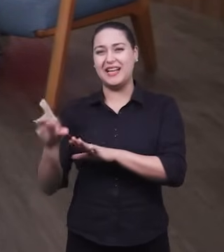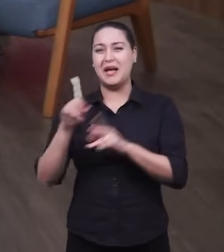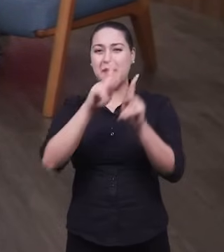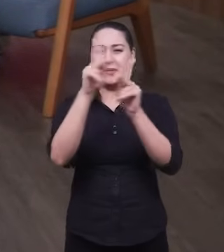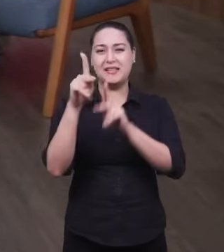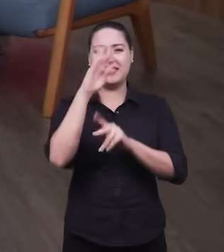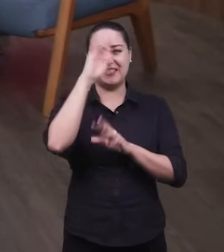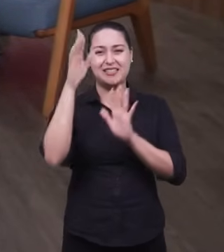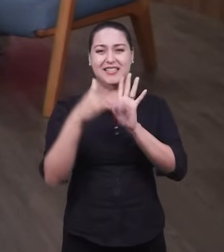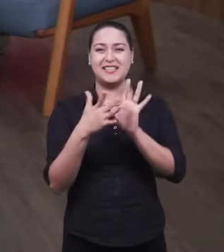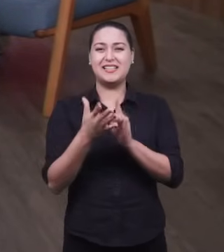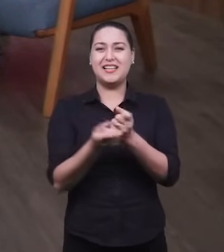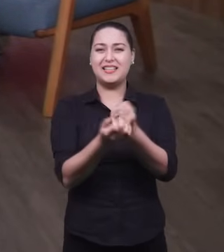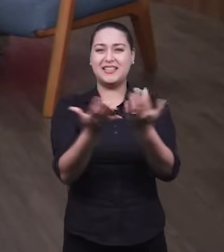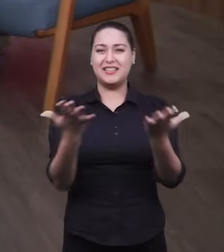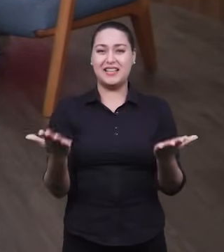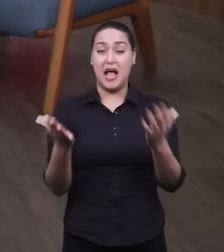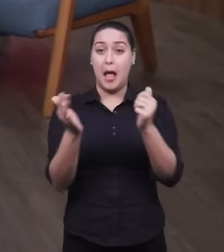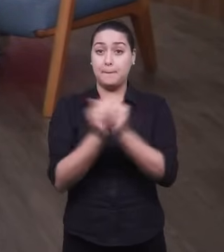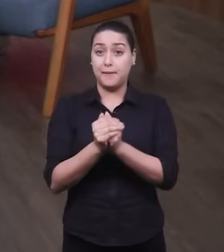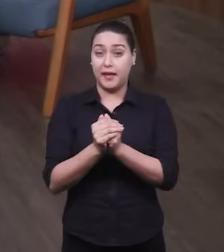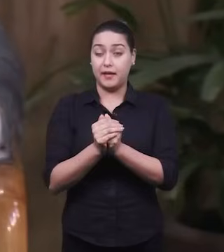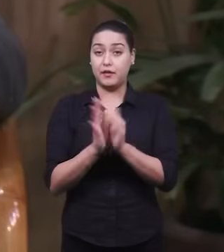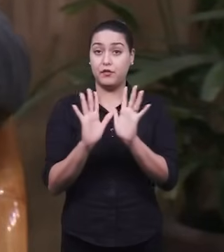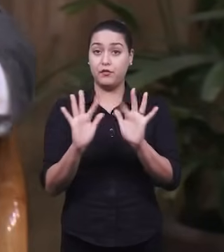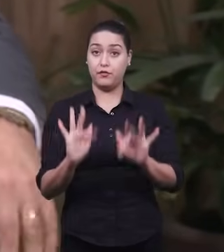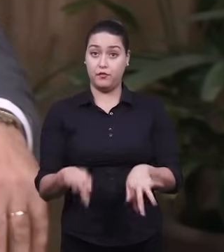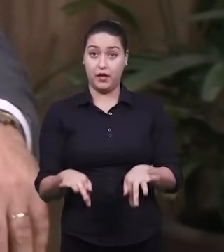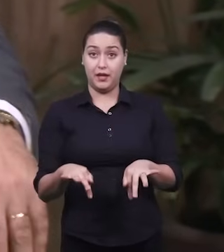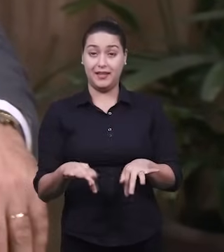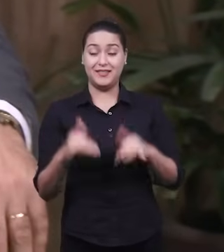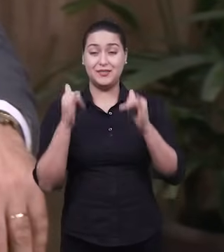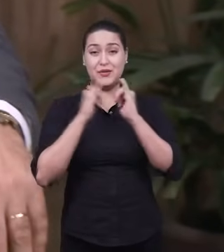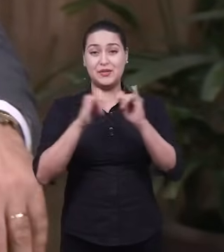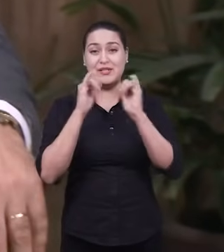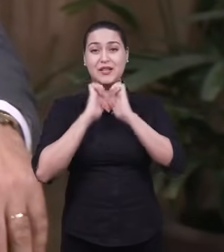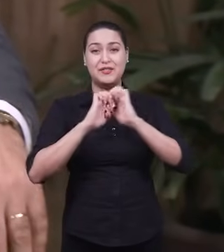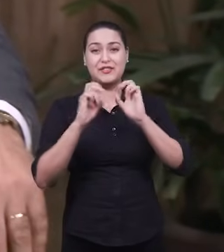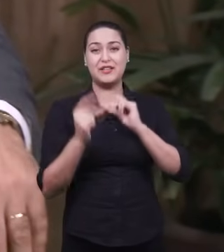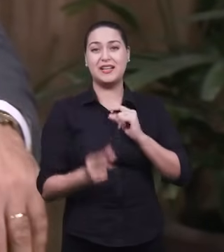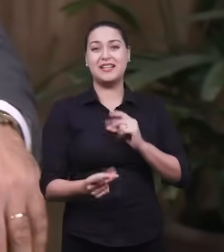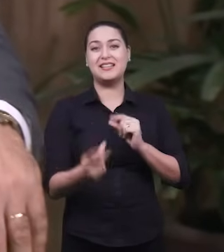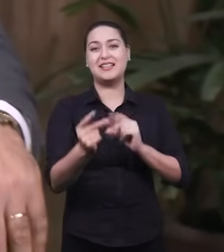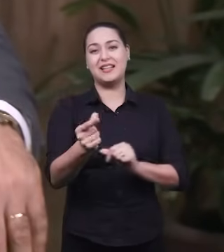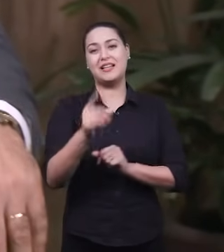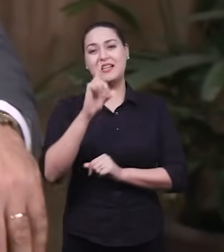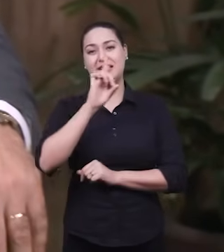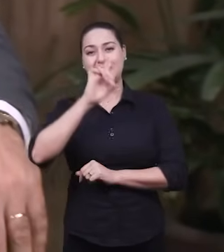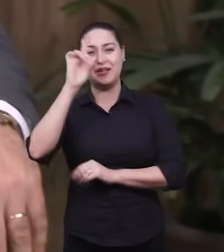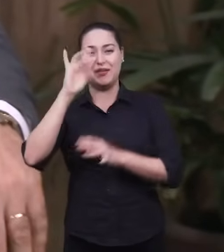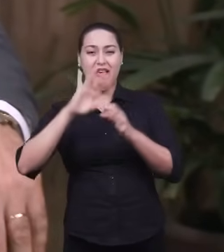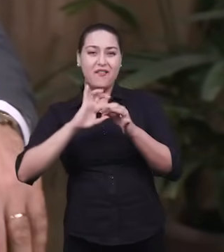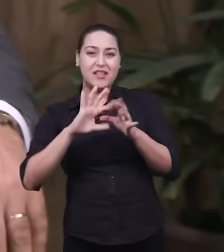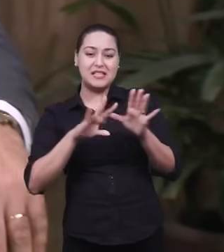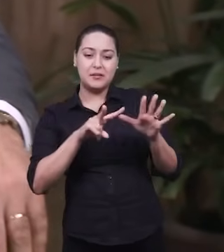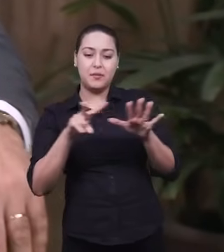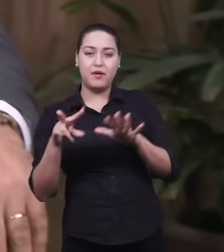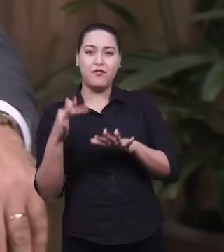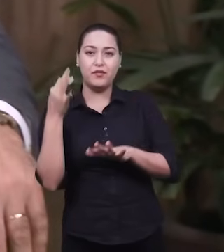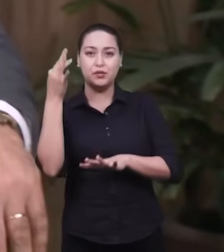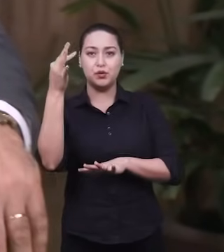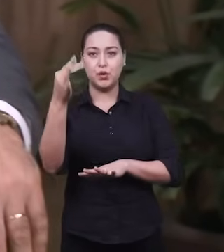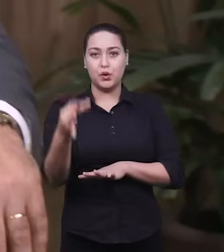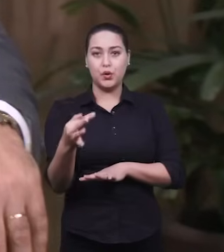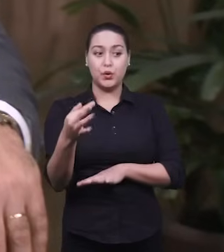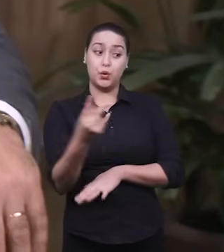Deus abençoe. Pai do Senhor a todos. Amém. A gente chega então ao final de mais uma edição do programa Anunciando o Evangelho Eterno. Se Deus permitir,